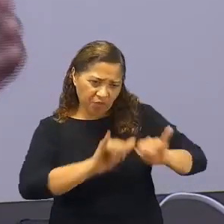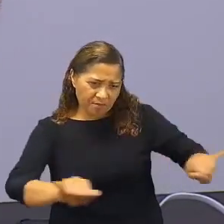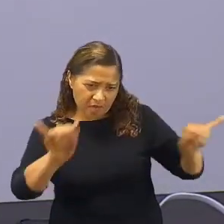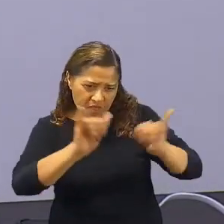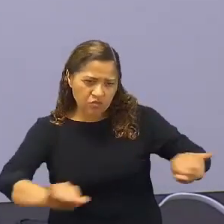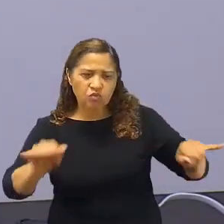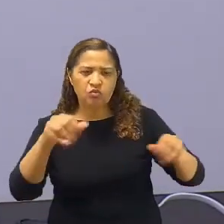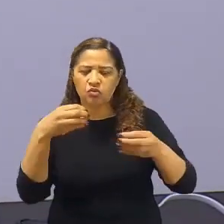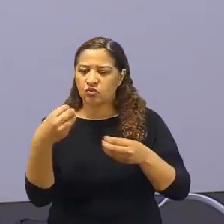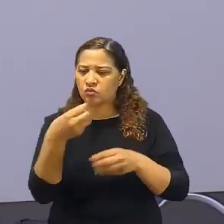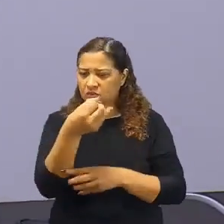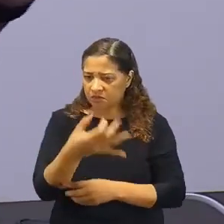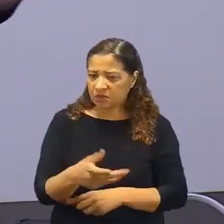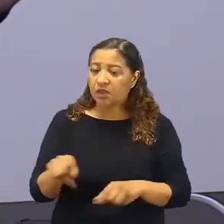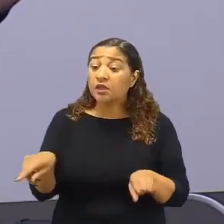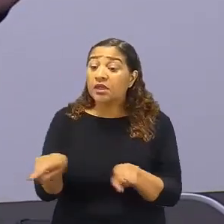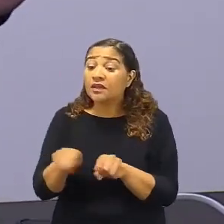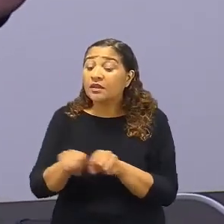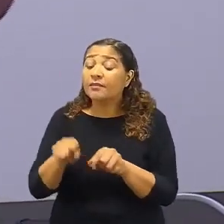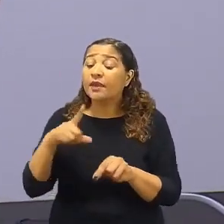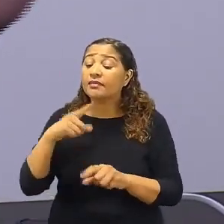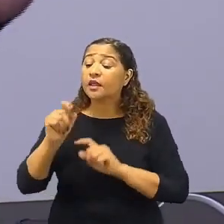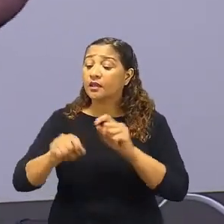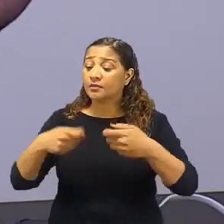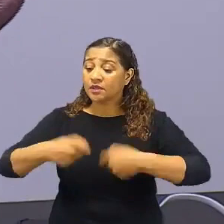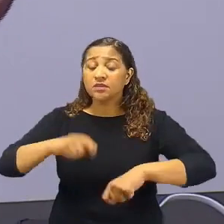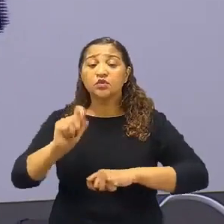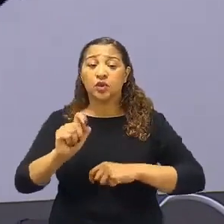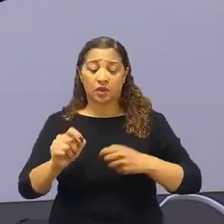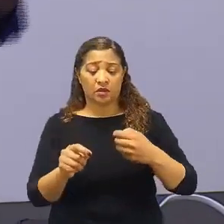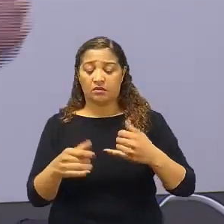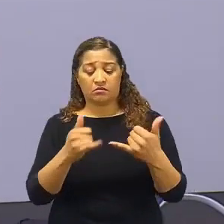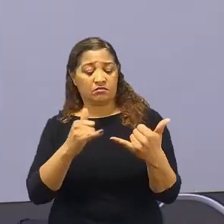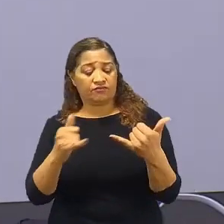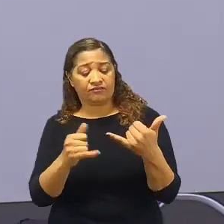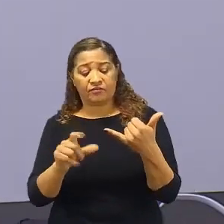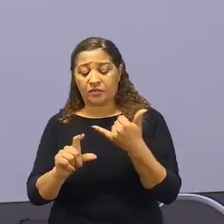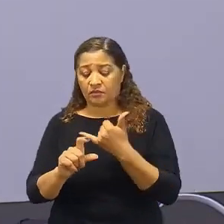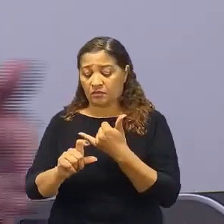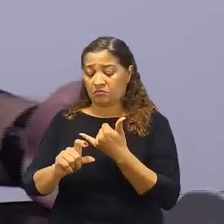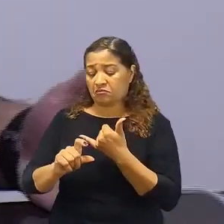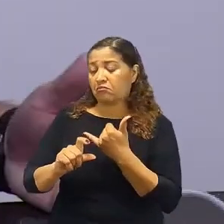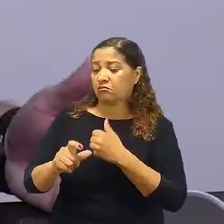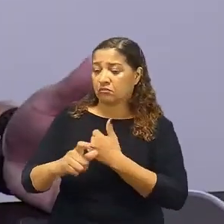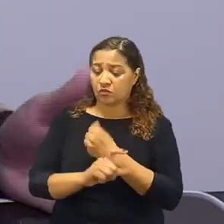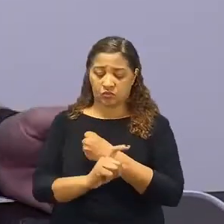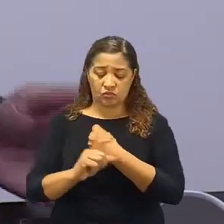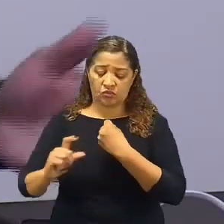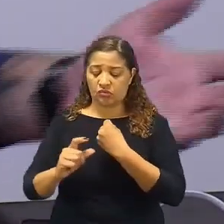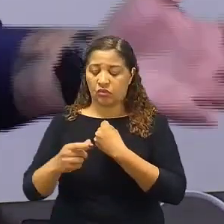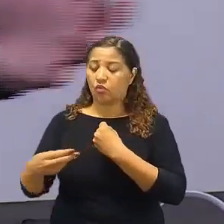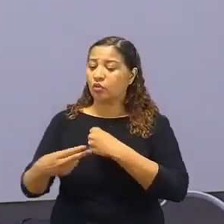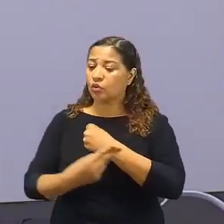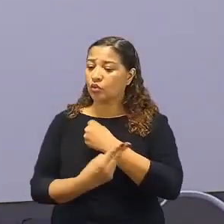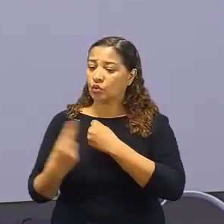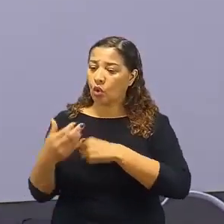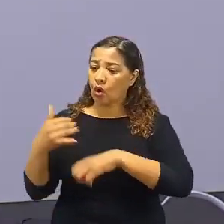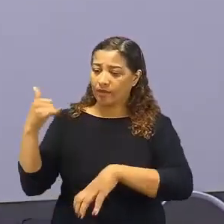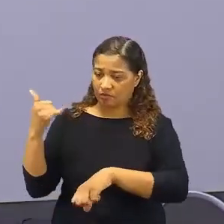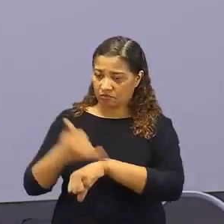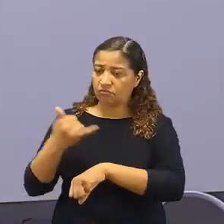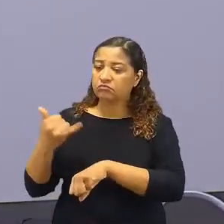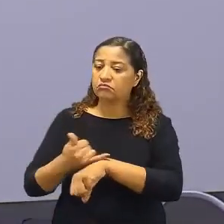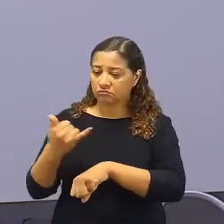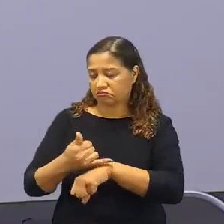lacre, onde tem o nome da empresa. Basta ter o nome da empresa, porque a Celesc, por ser partícipe na cedência